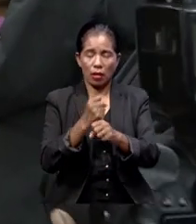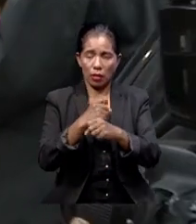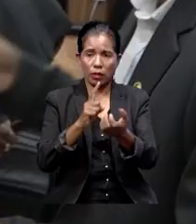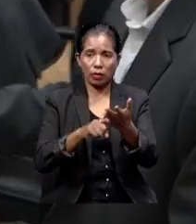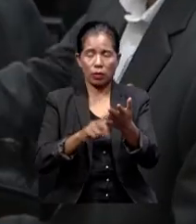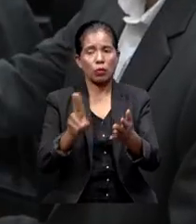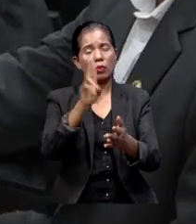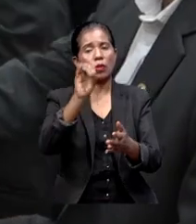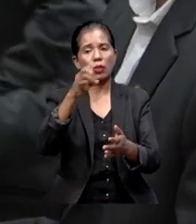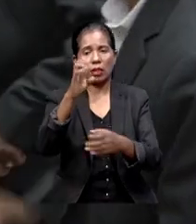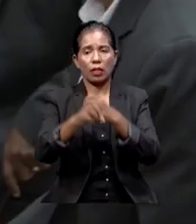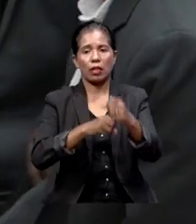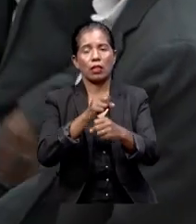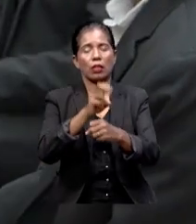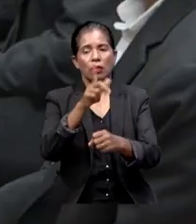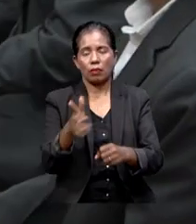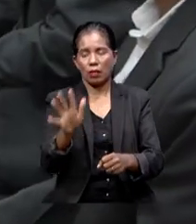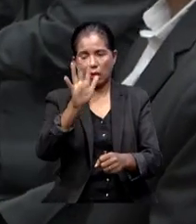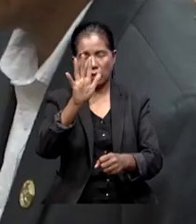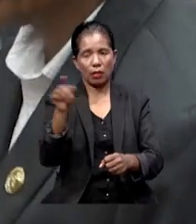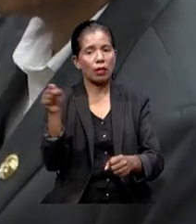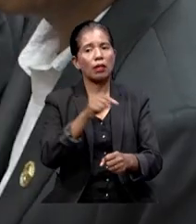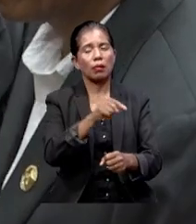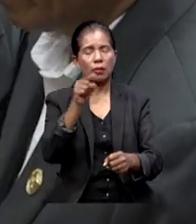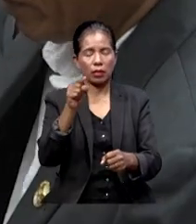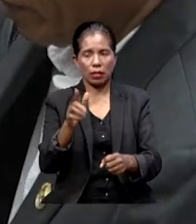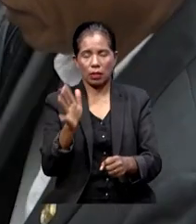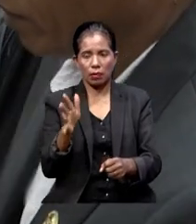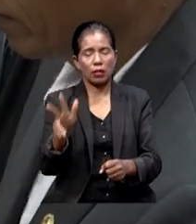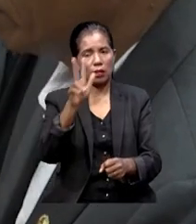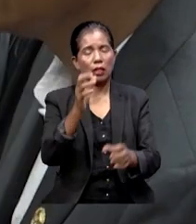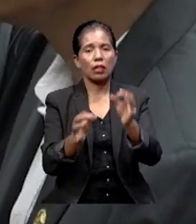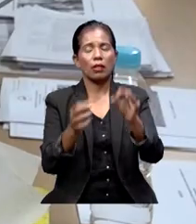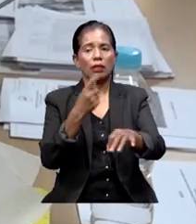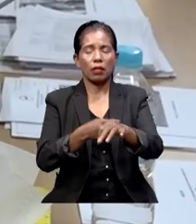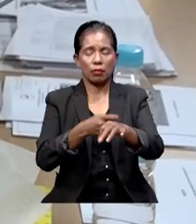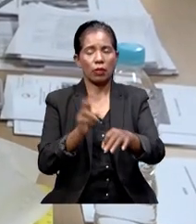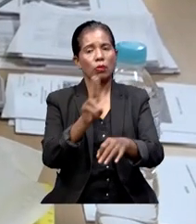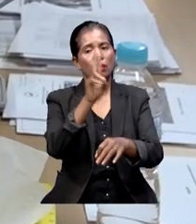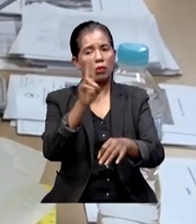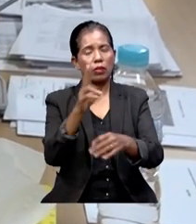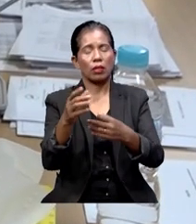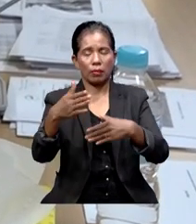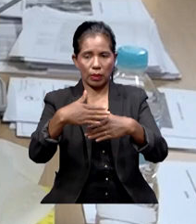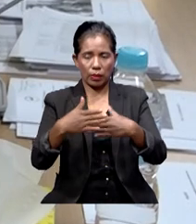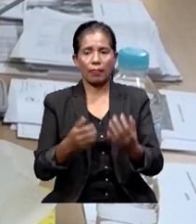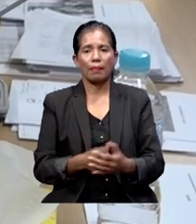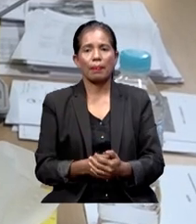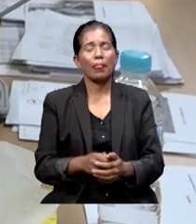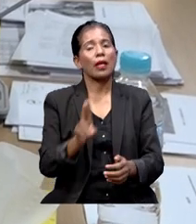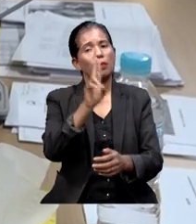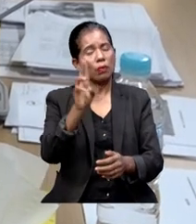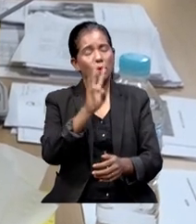execução orçamento geral do Estado tinha rir um rua ao restante, fim a 15%, lima nulo restantolo, mas que tempo ba execução ne, limitado ana. E a quarta, né,